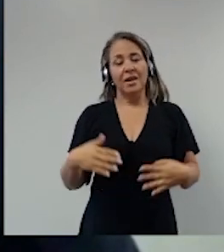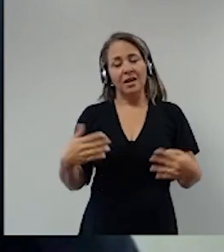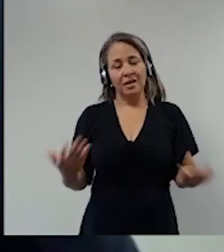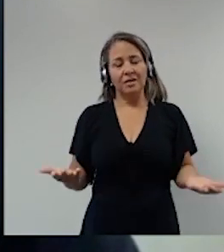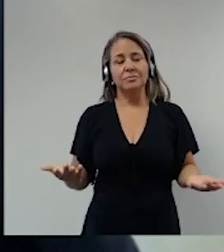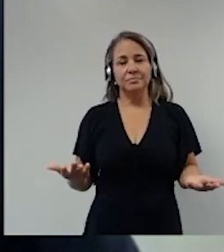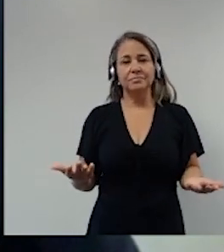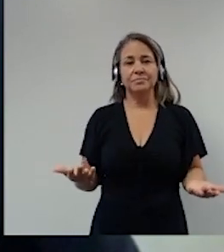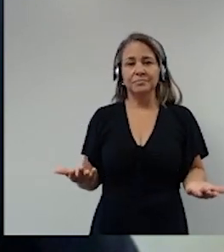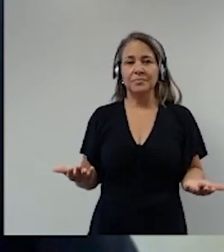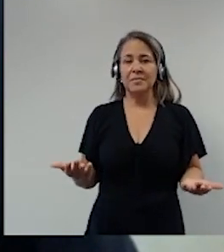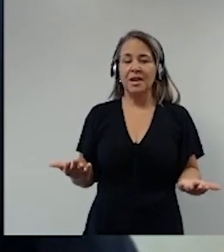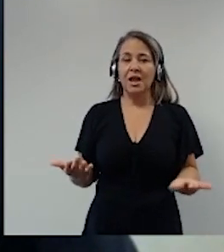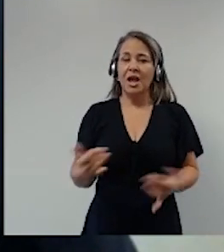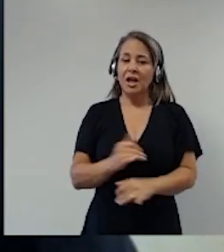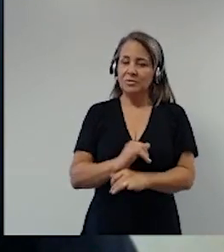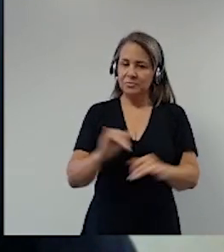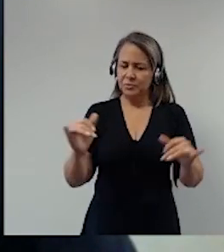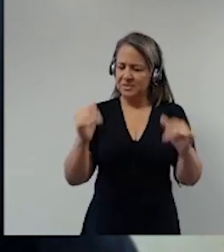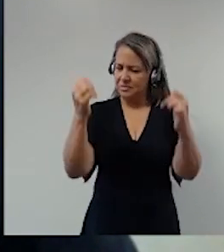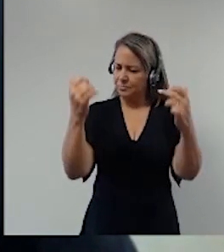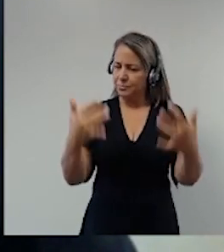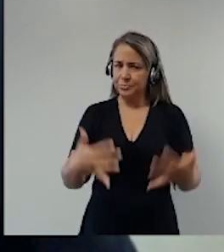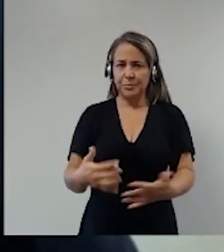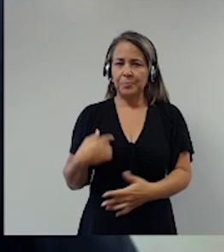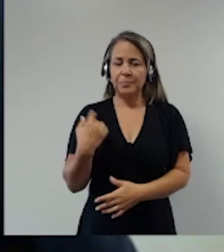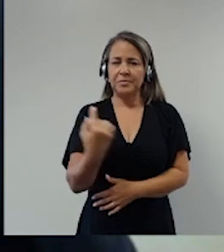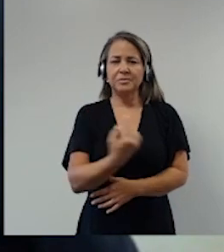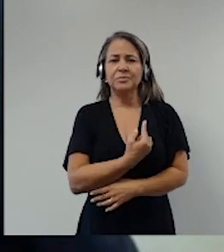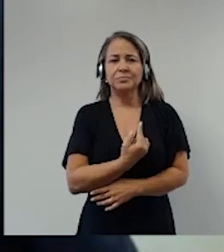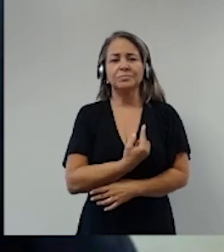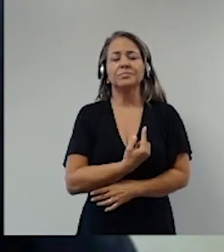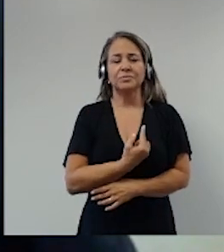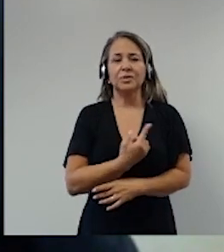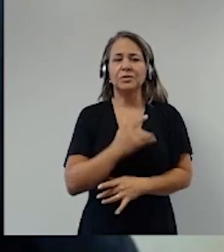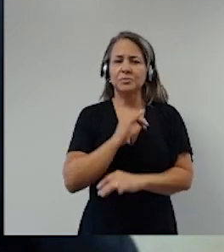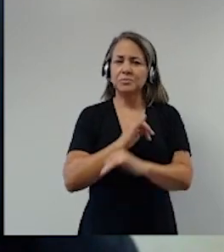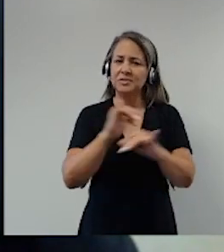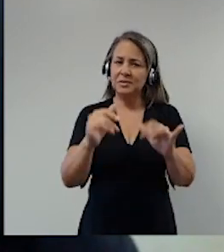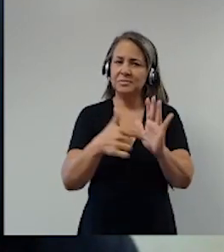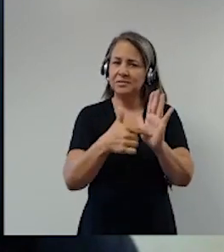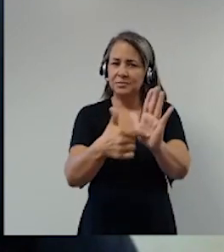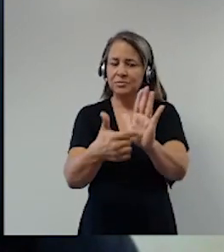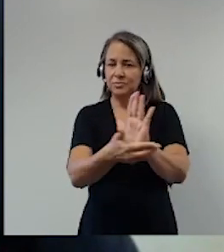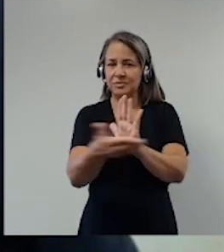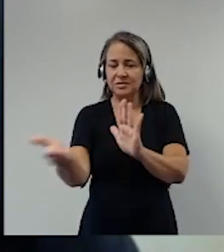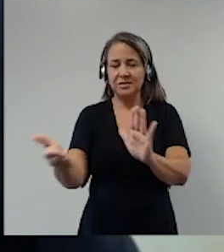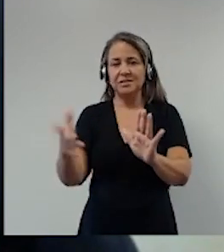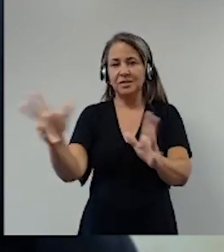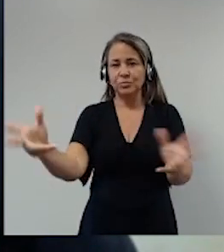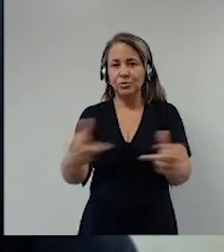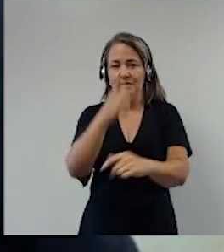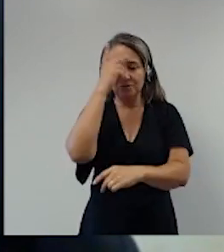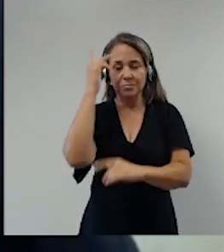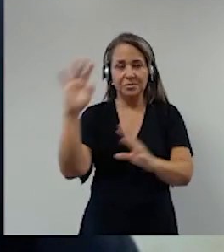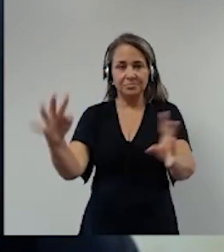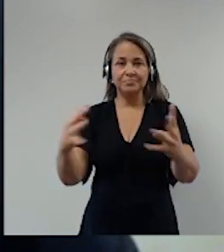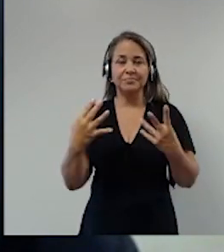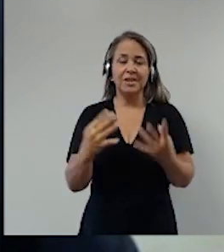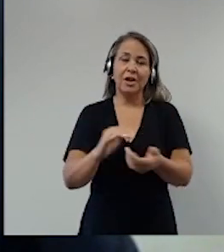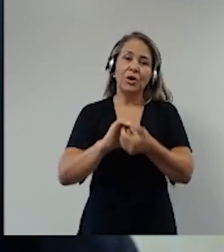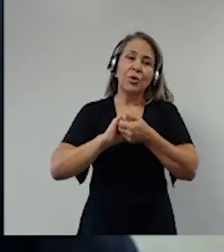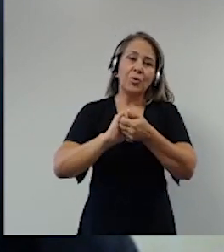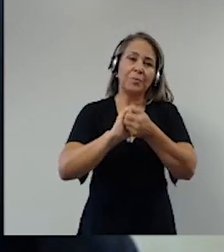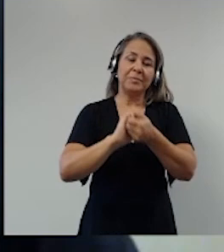essa a breve manifestação que queria trazer para todos que nos acompanham, e cumprimentando mais uma vez